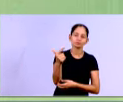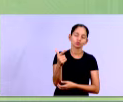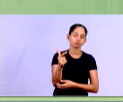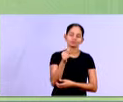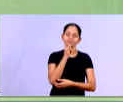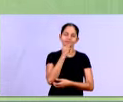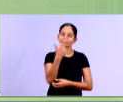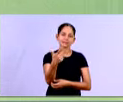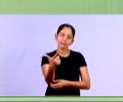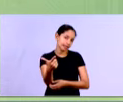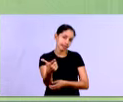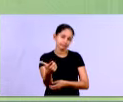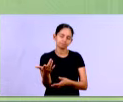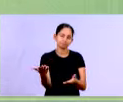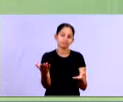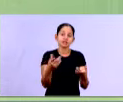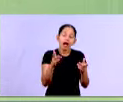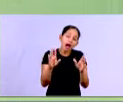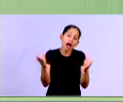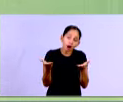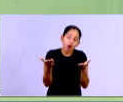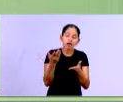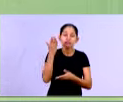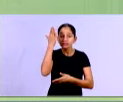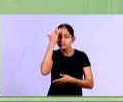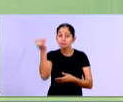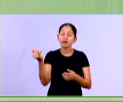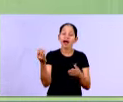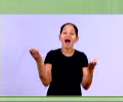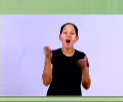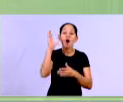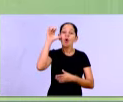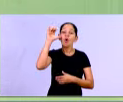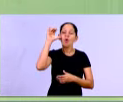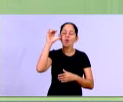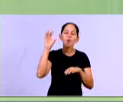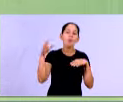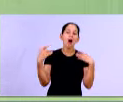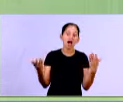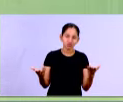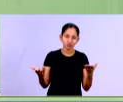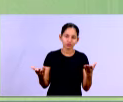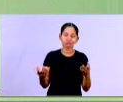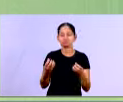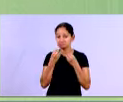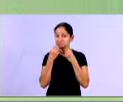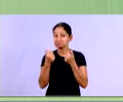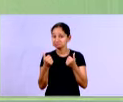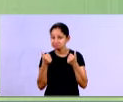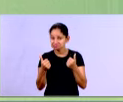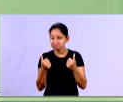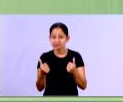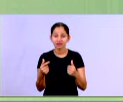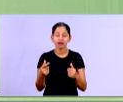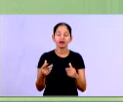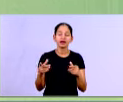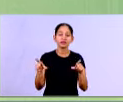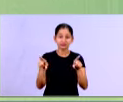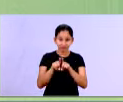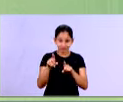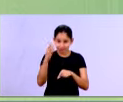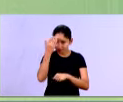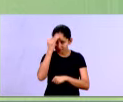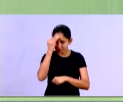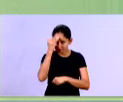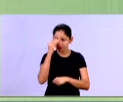quer saber qual foi a taxa que o irmão dele utilizou, ok? Muito bem. Isso aí, meu São Paulo. Trazendo